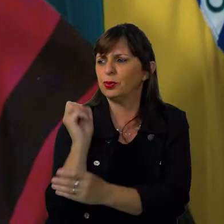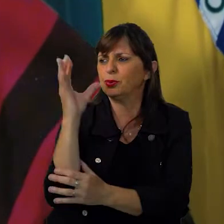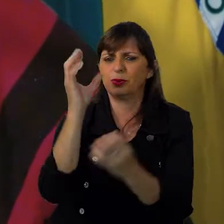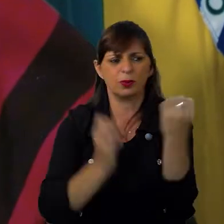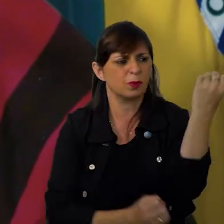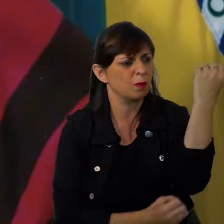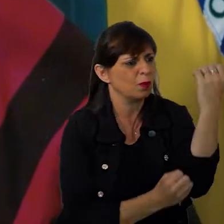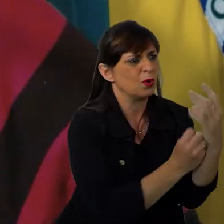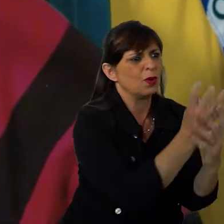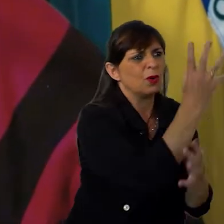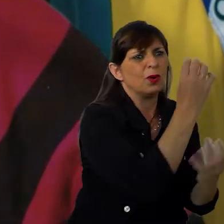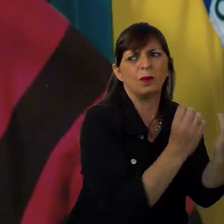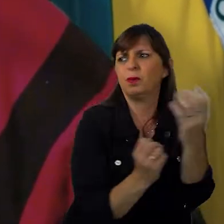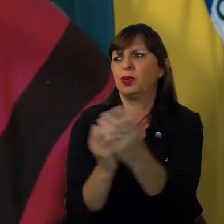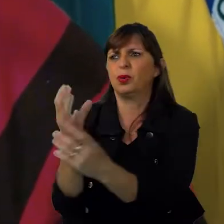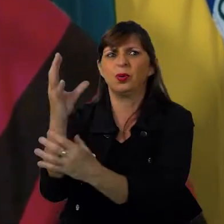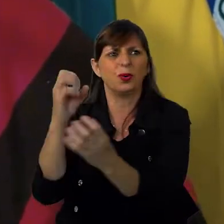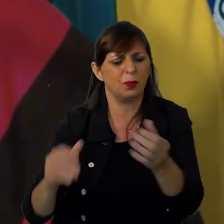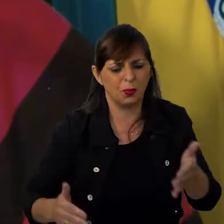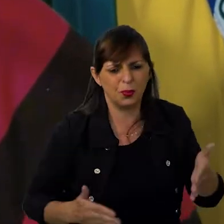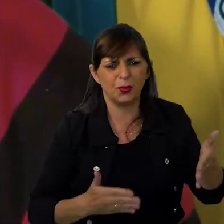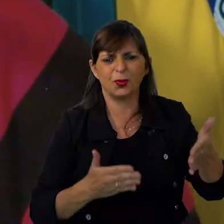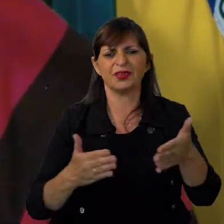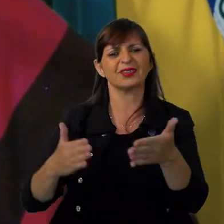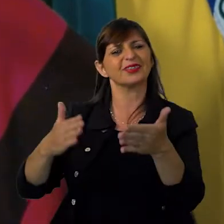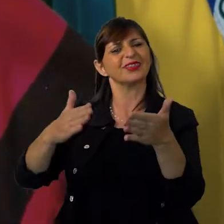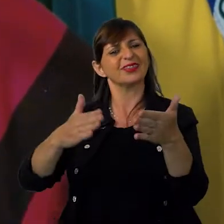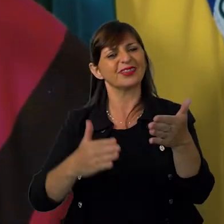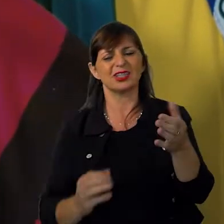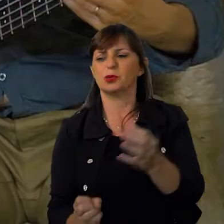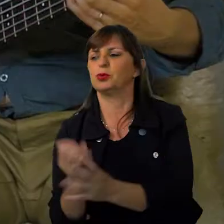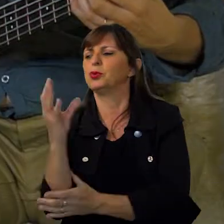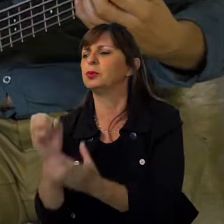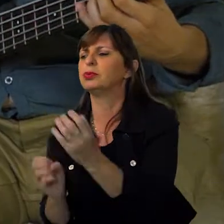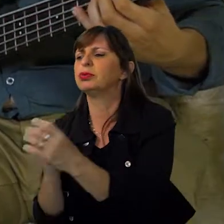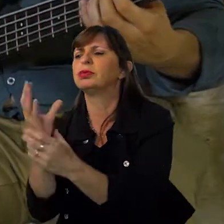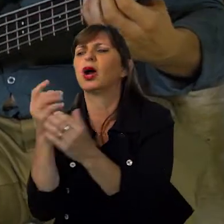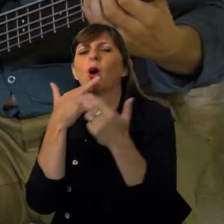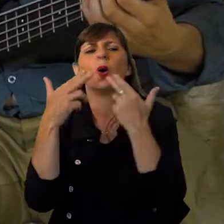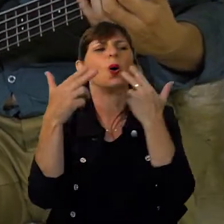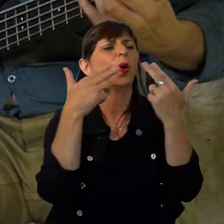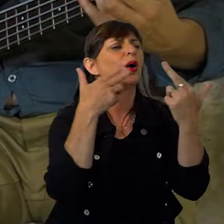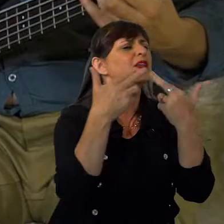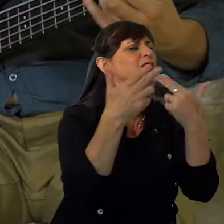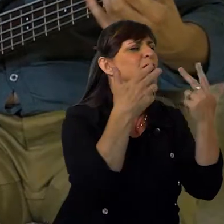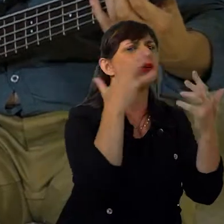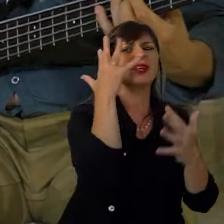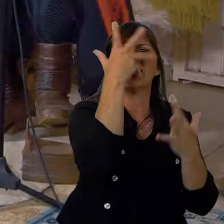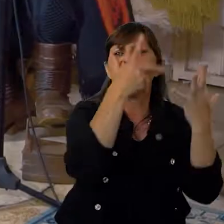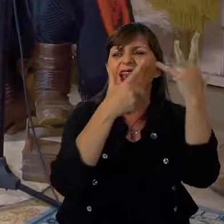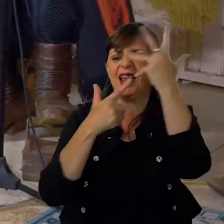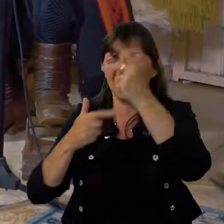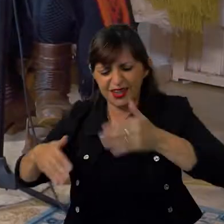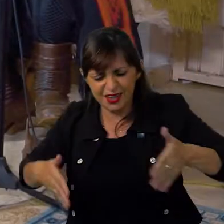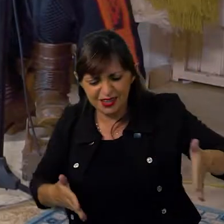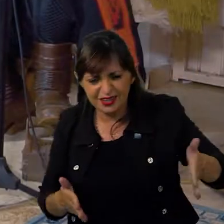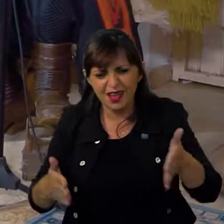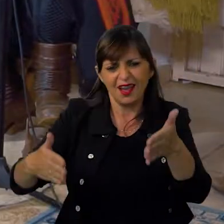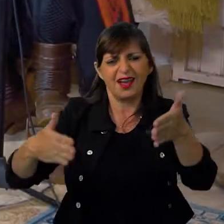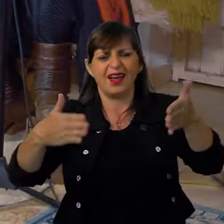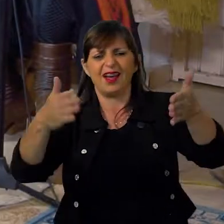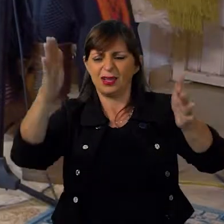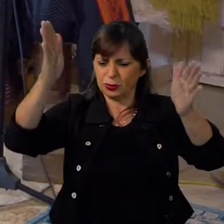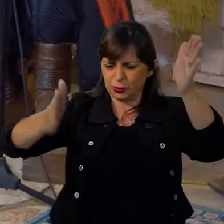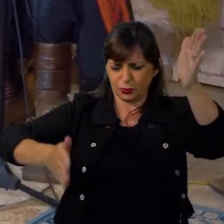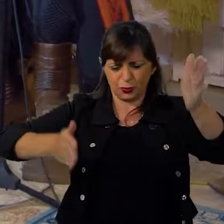Pronto mais flores ao redor dos Mananciais brotam as flores ao redor dos